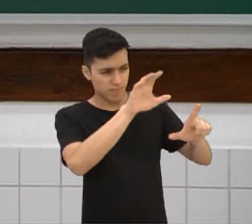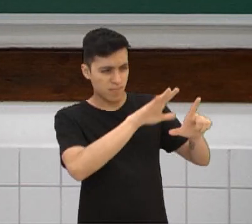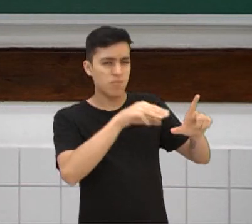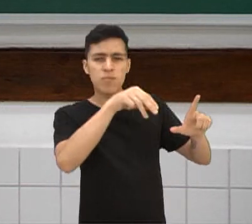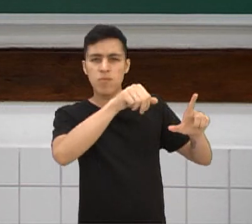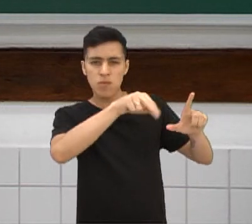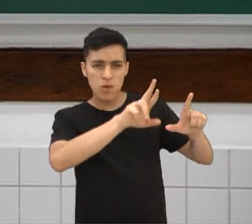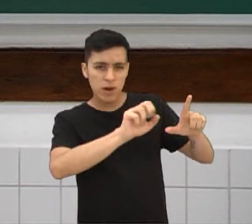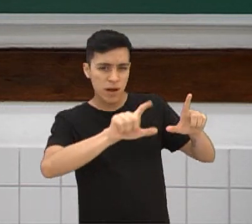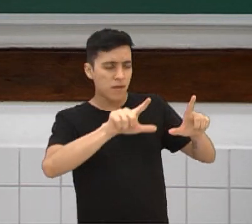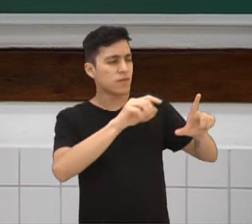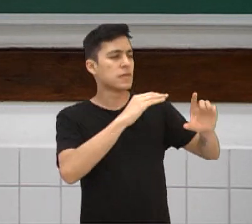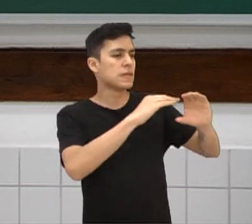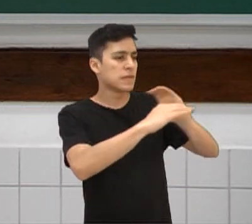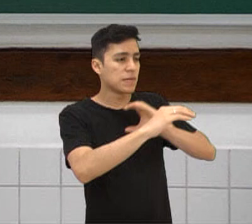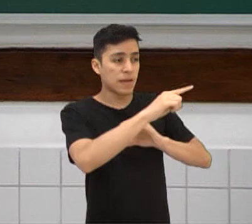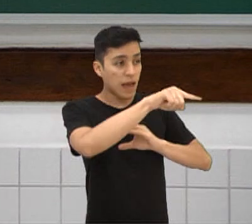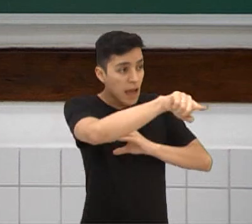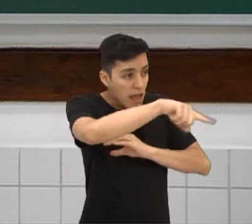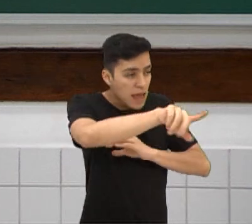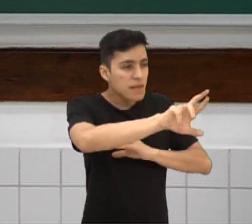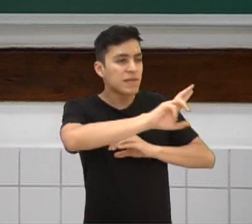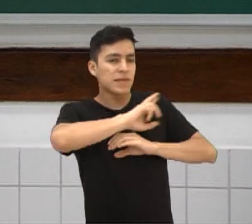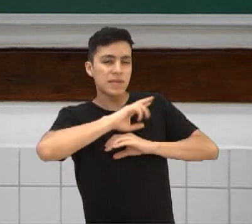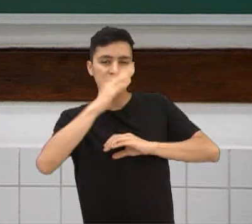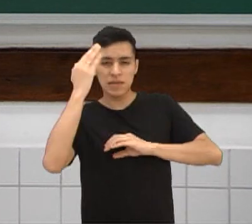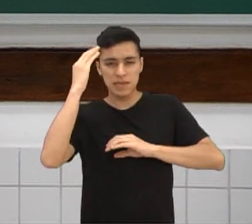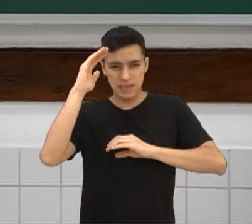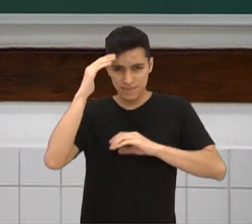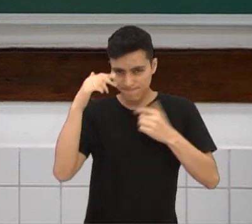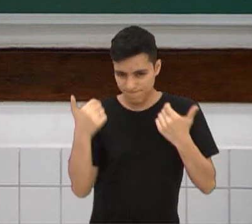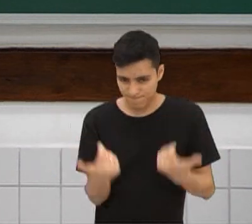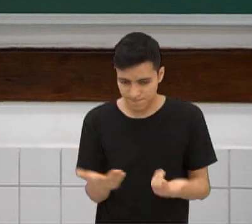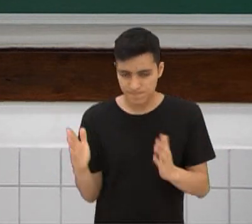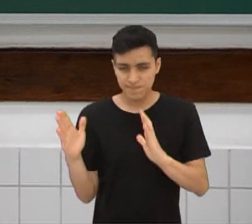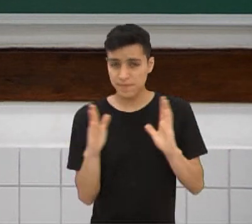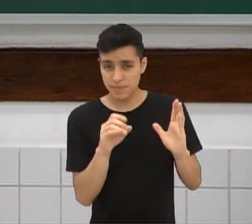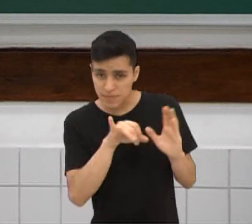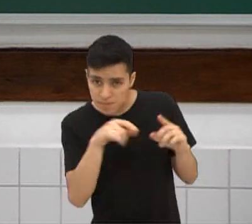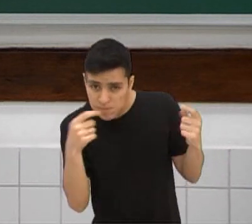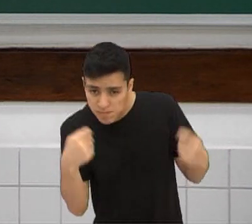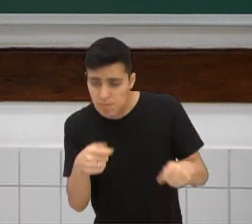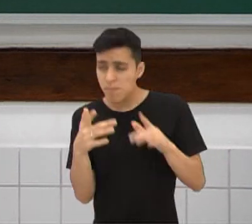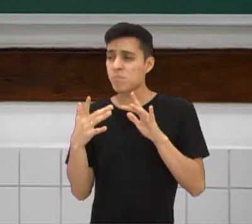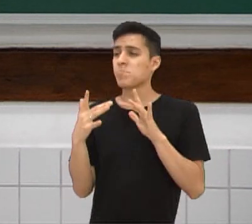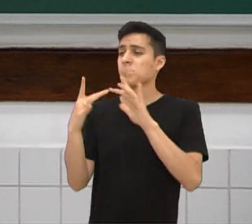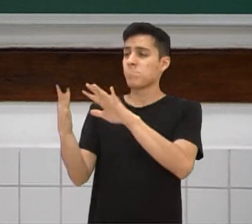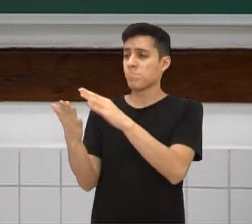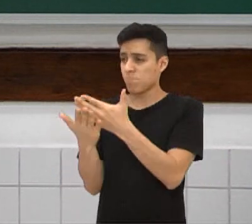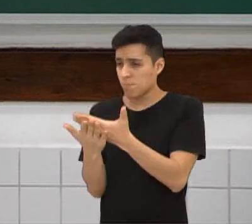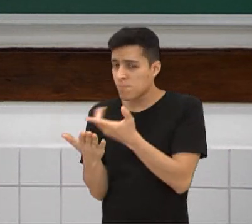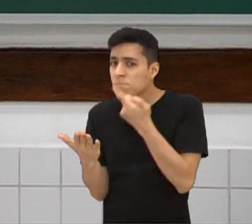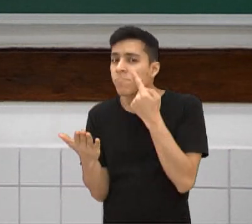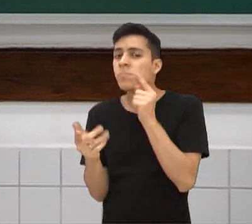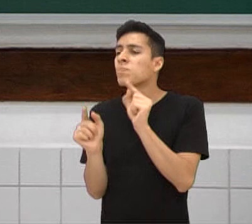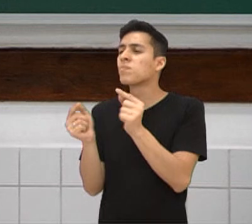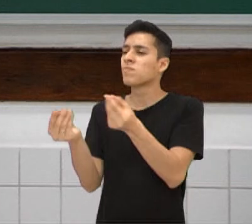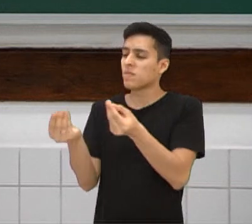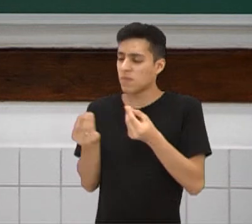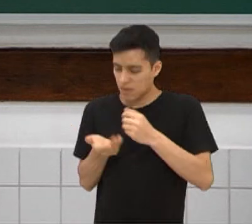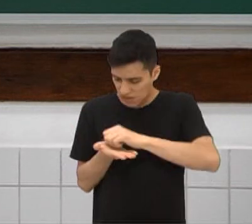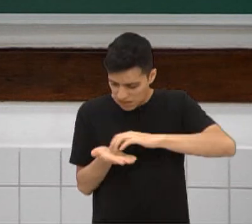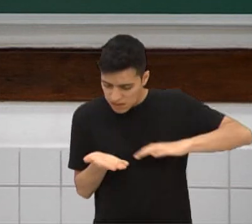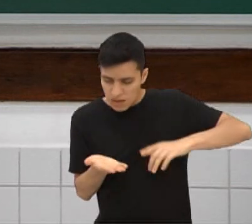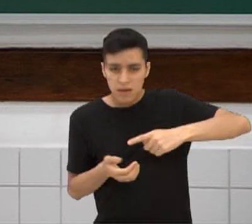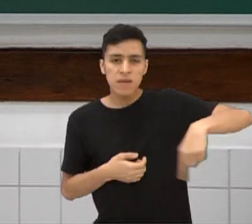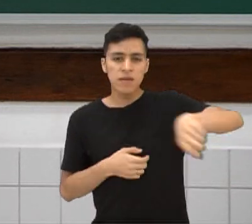para que ele possa esclarecer as dúvidas que vocês têm. E, se necessário for, entre em contato com a sua escola para refazer a retirada do material impresso,